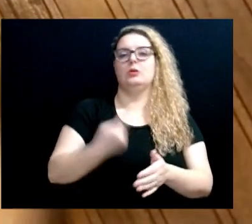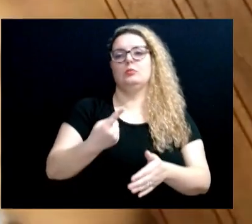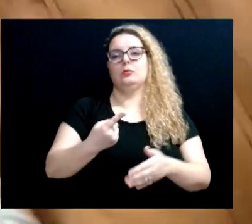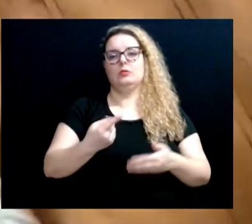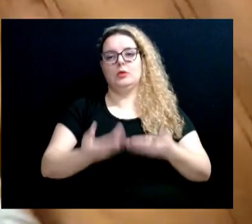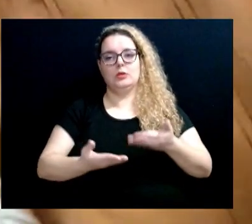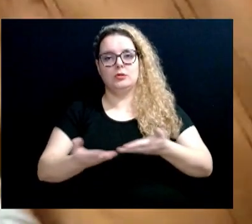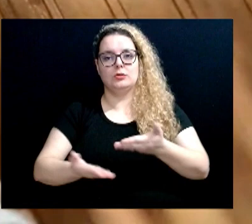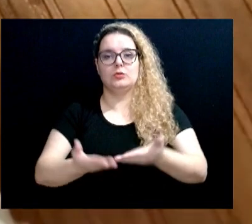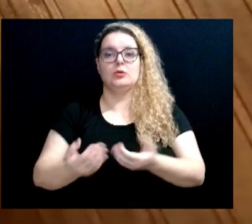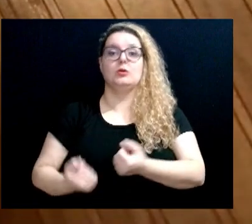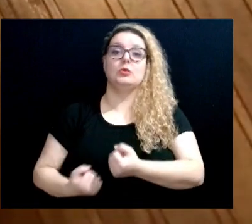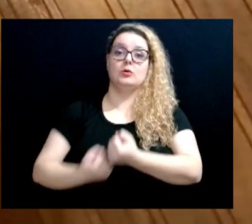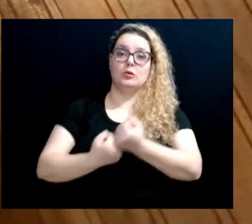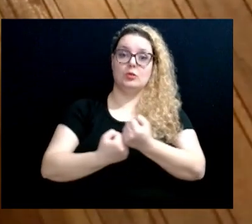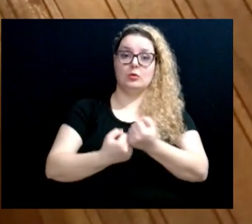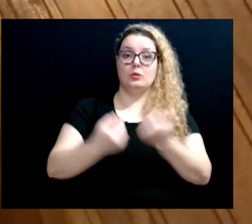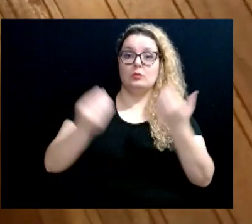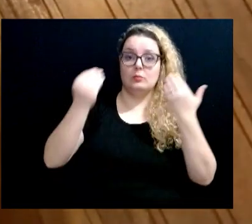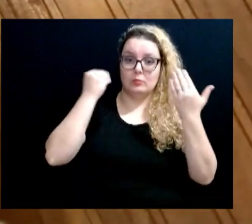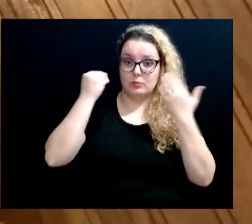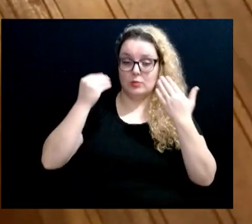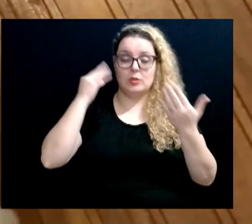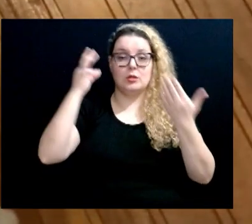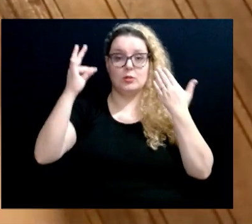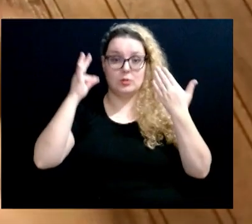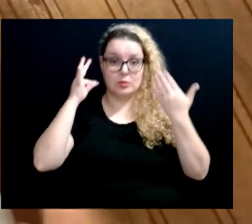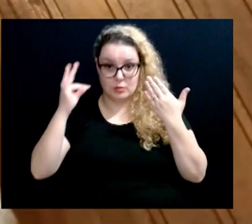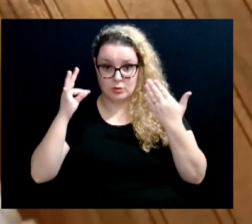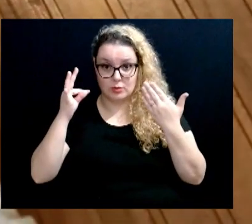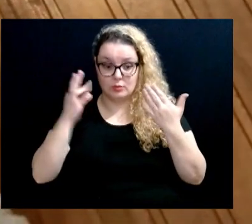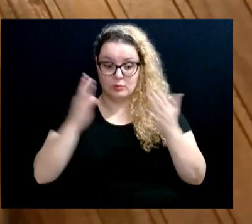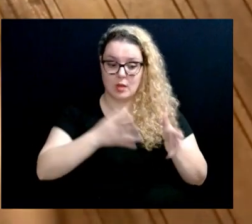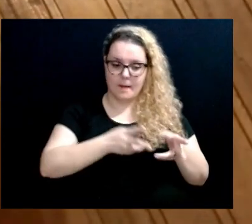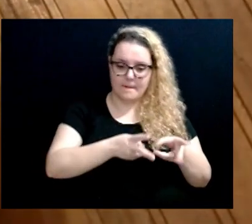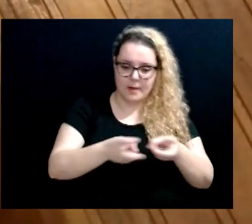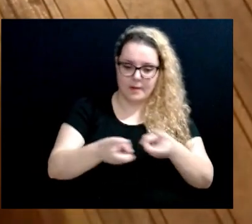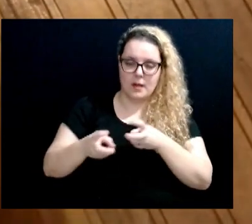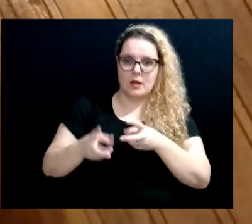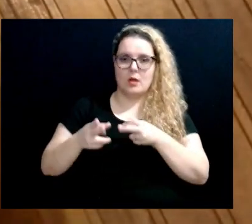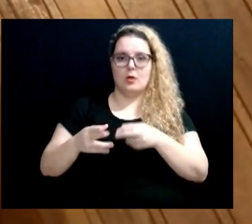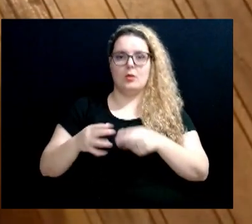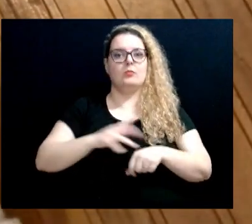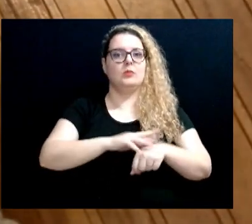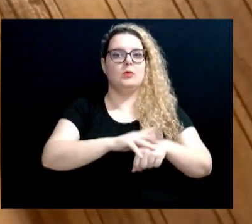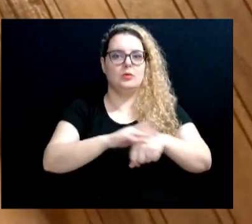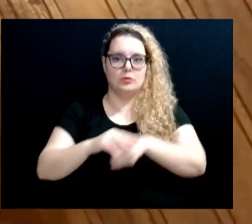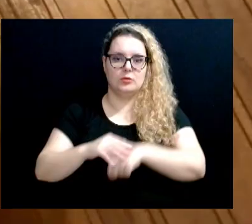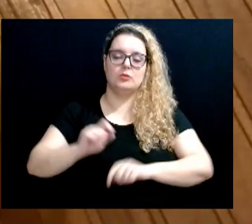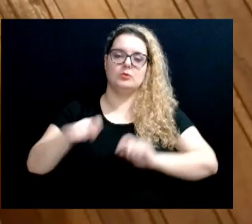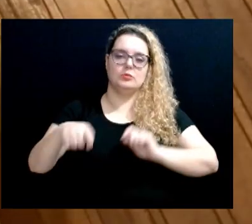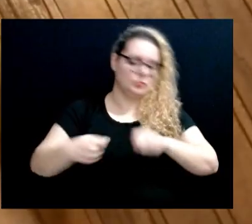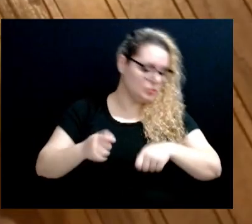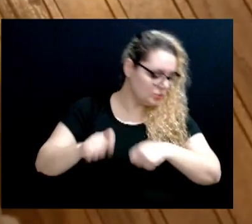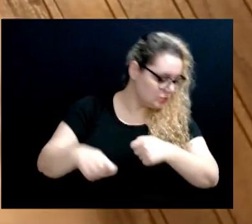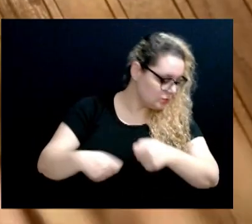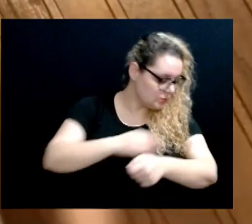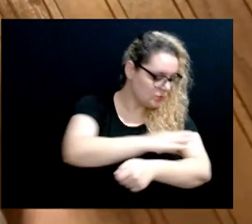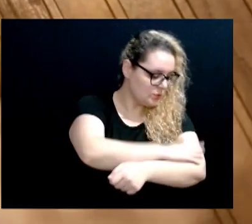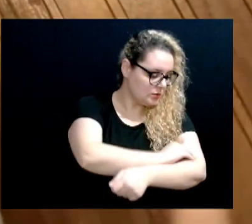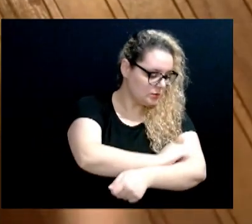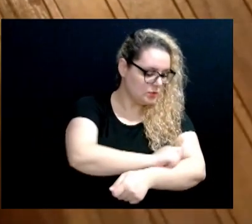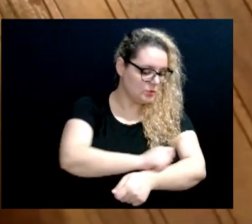suporte psicoterapêutico, mas identificar, conforme as comorbidades e os sintomas, se há necessidade de